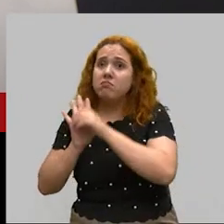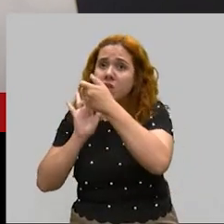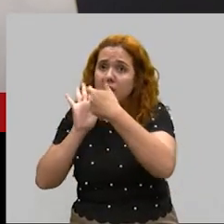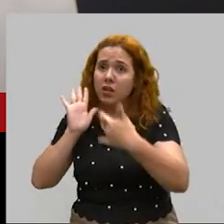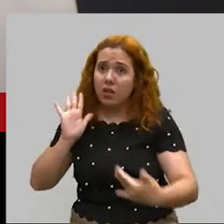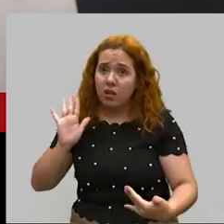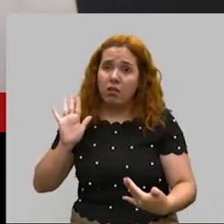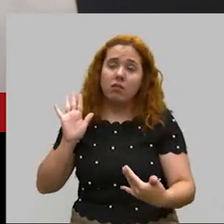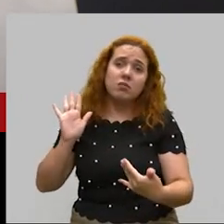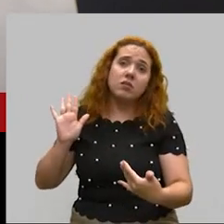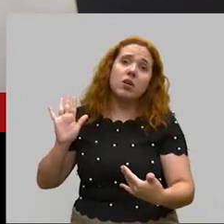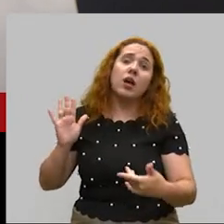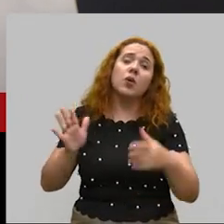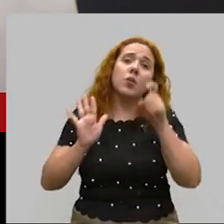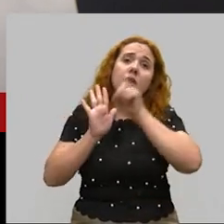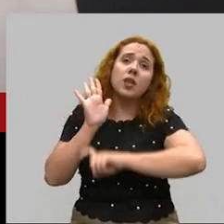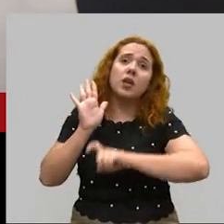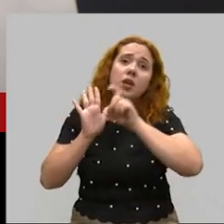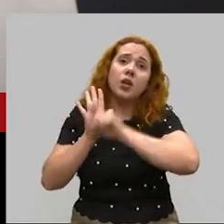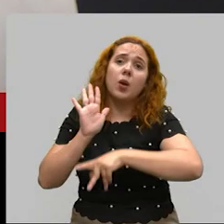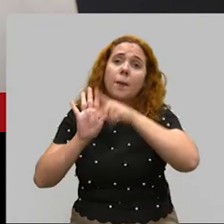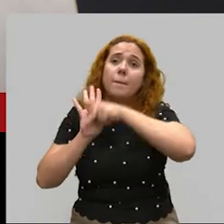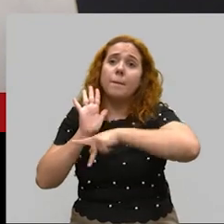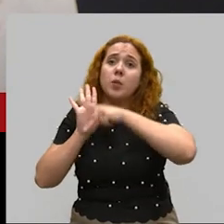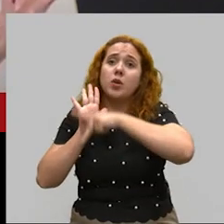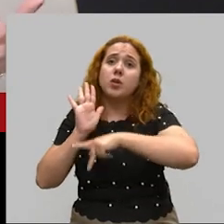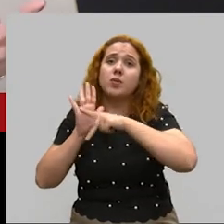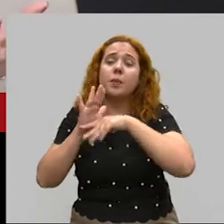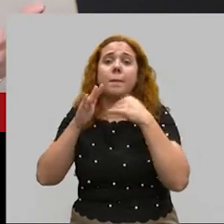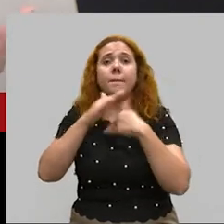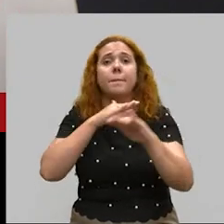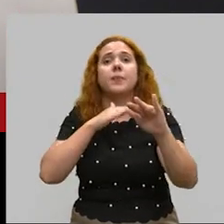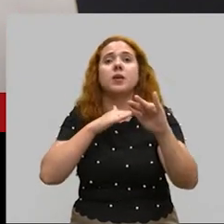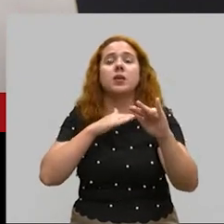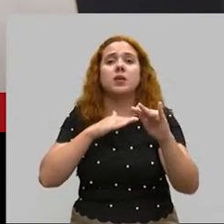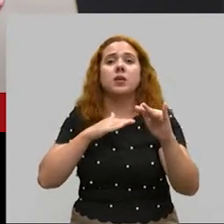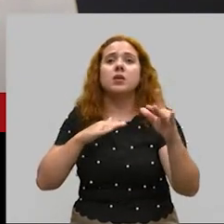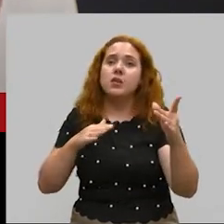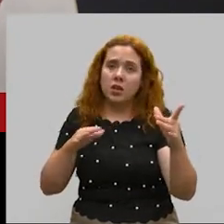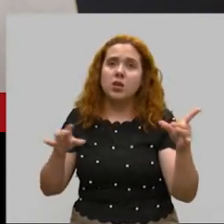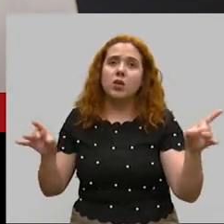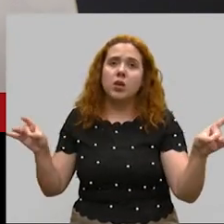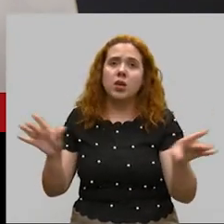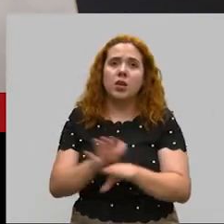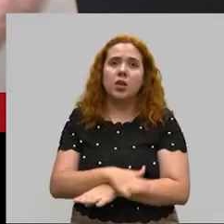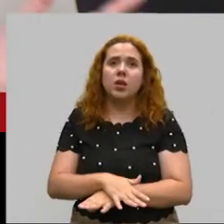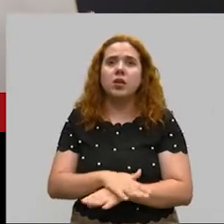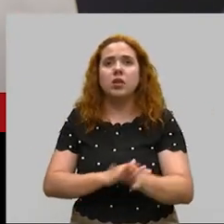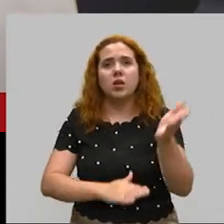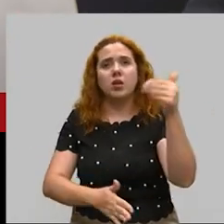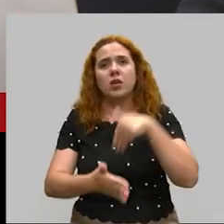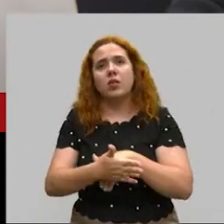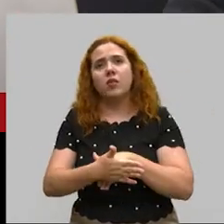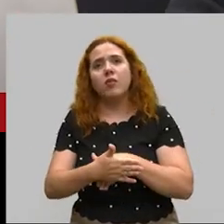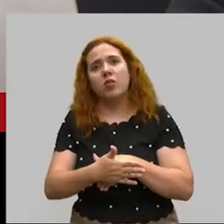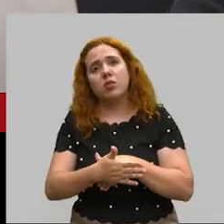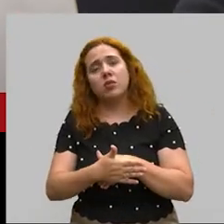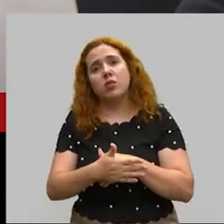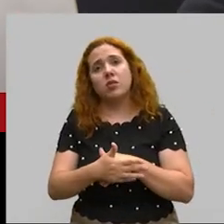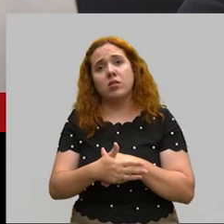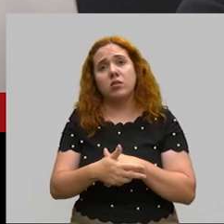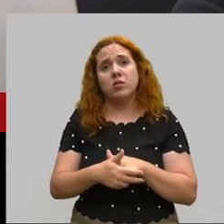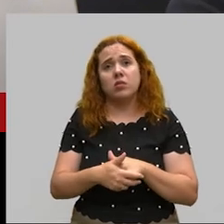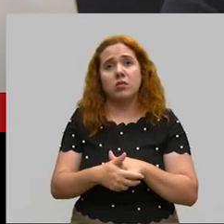apresentar um novo texto porque o projeto está na comissão de educação e Problema resolvido basta só votar na última comissão que o